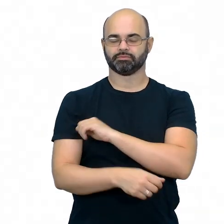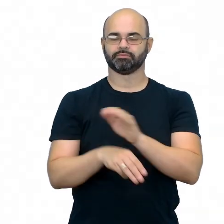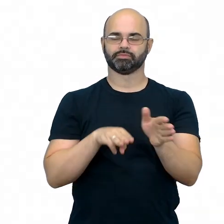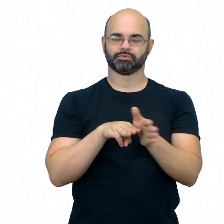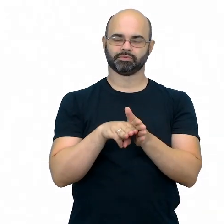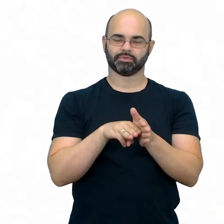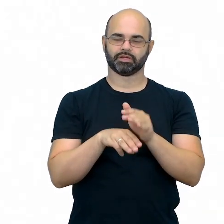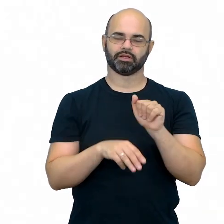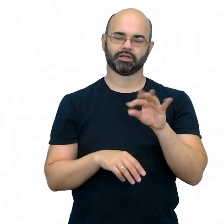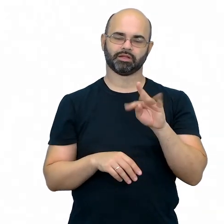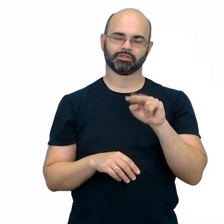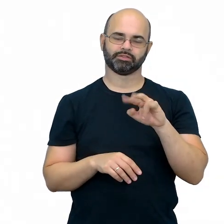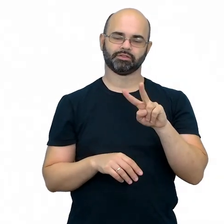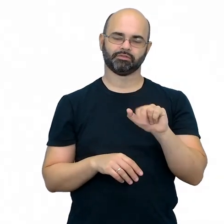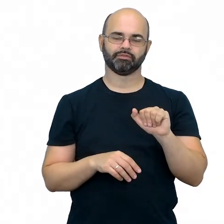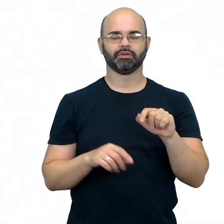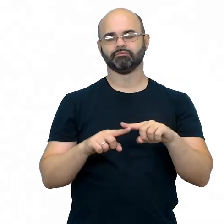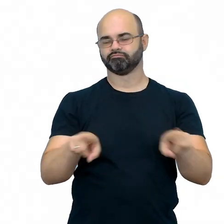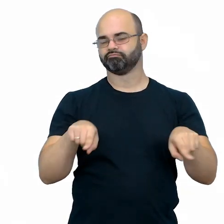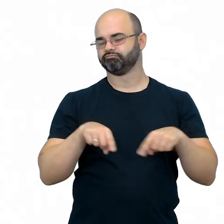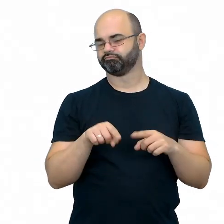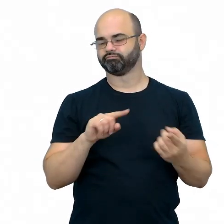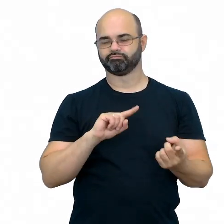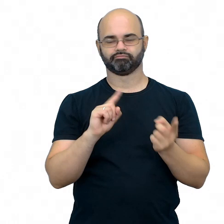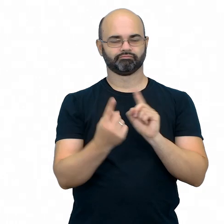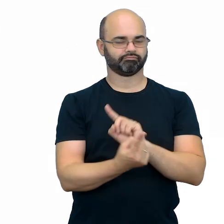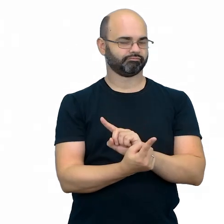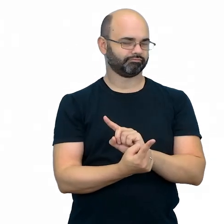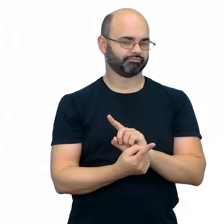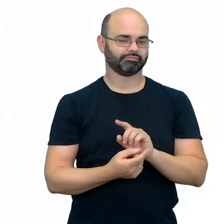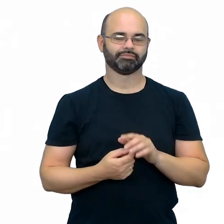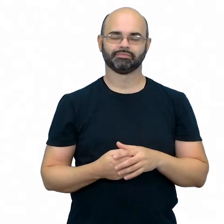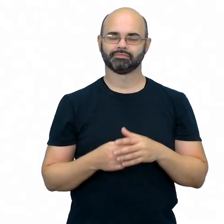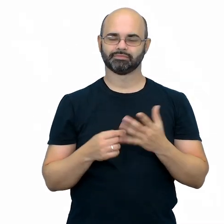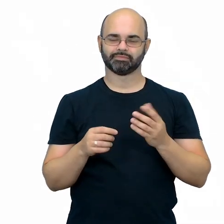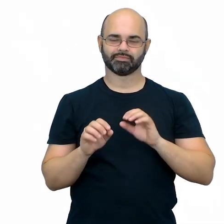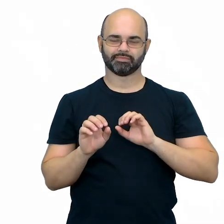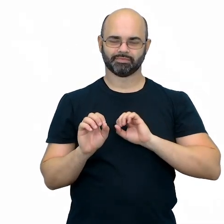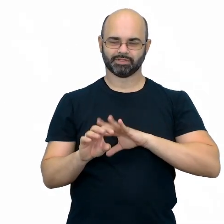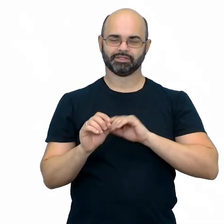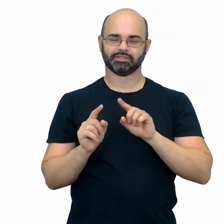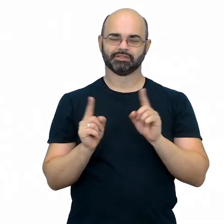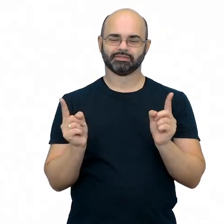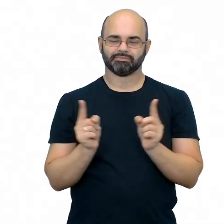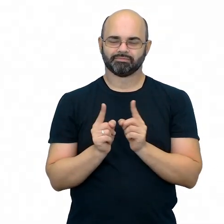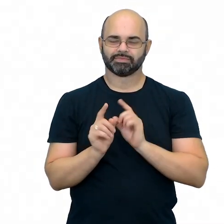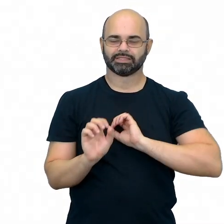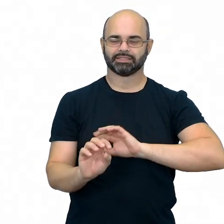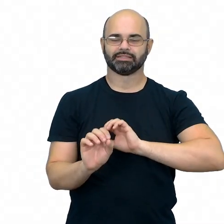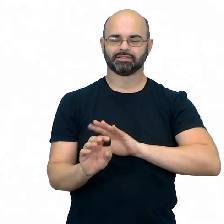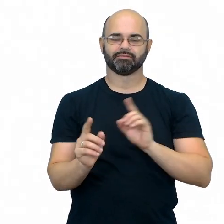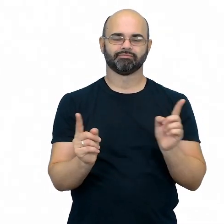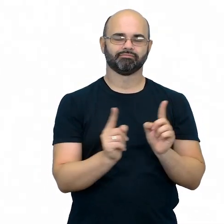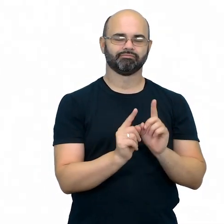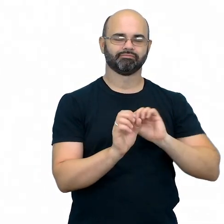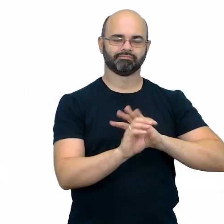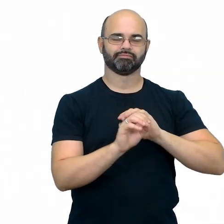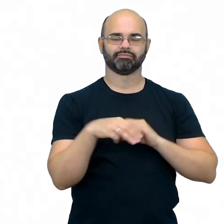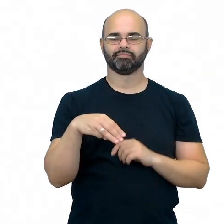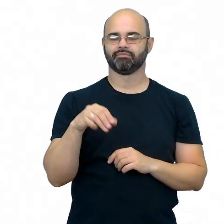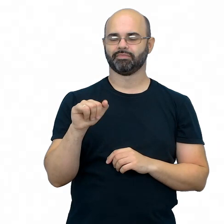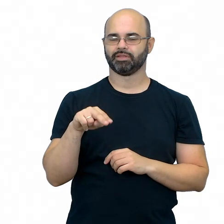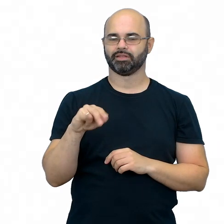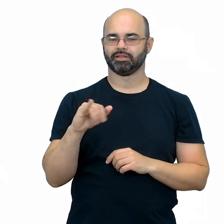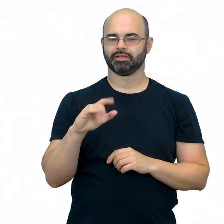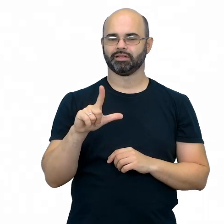seja a sala de aula invertida, envolvendo dentro dessas mini lições, que nós chamamos dentro da aprendizagem baseada em projetos, dessas